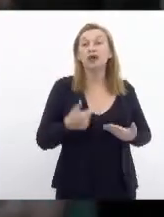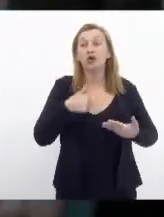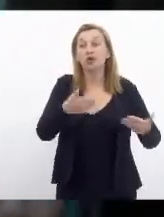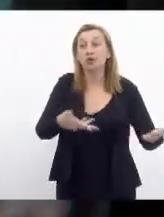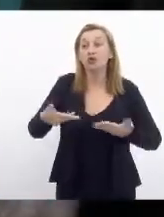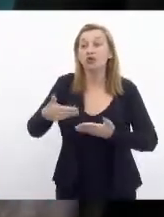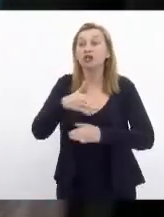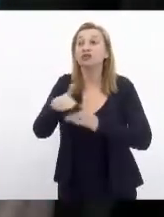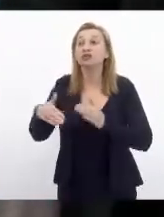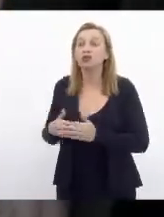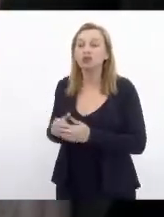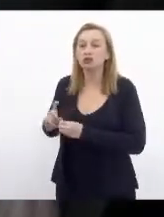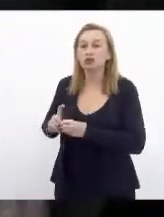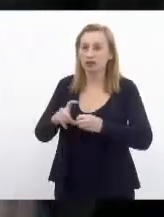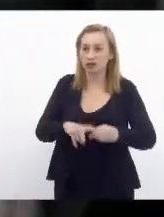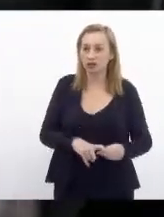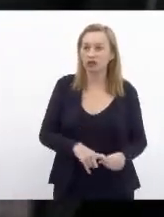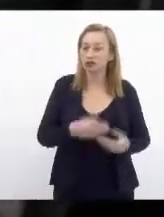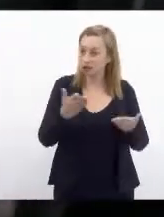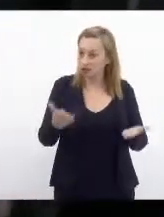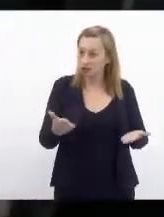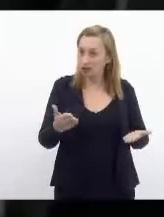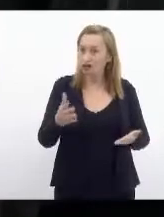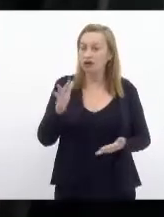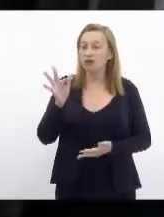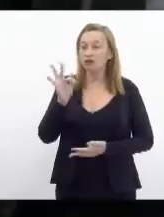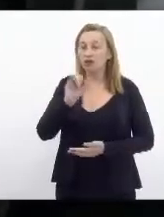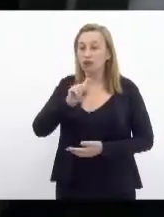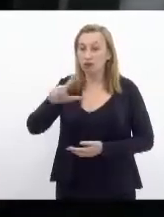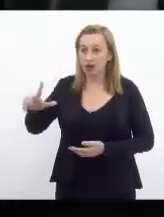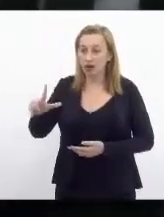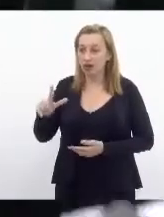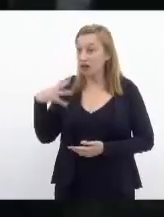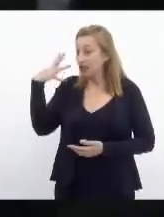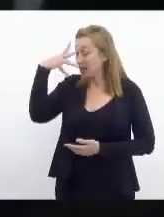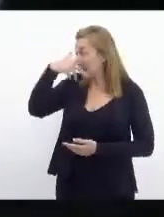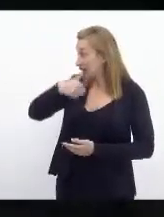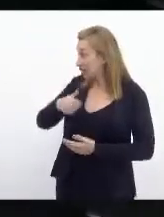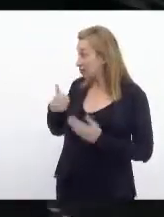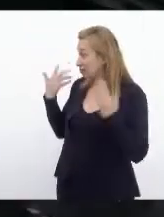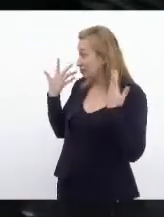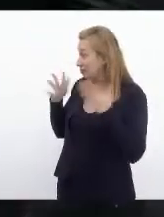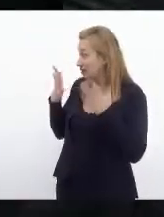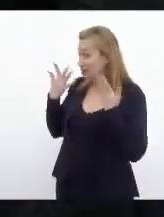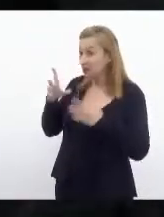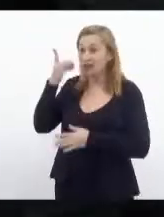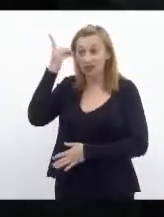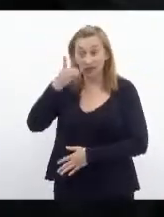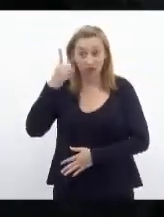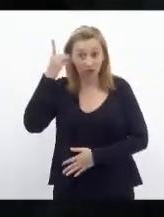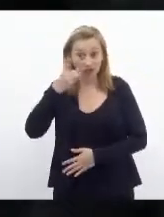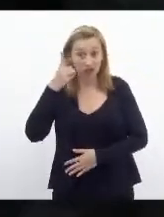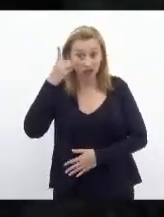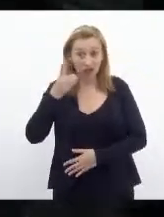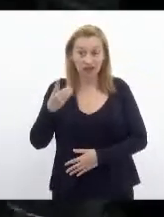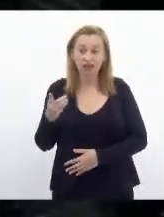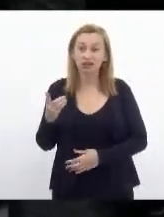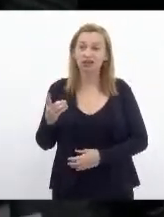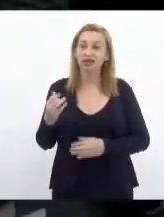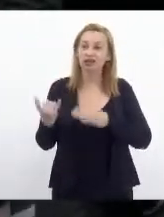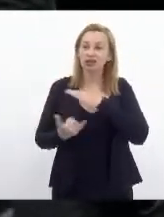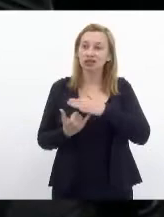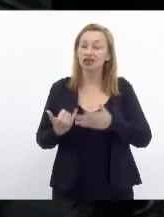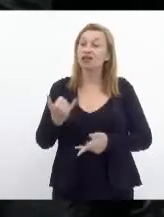a todos a se filiar. Está aqui o do Felipe Pobel, lindo o troféu, parabéns deputado por ser filiado a essa entidade